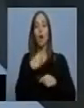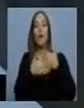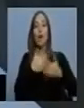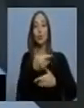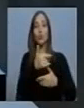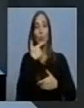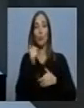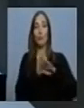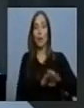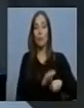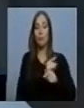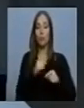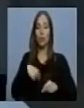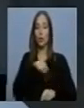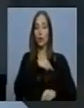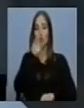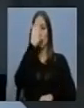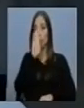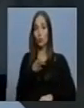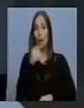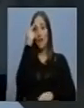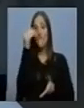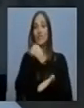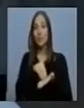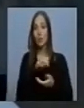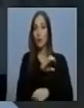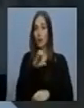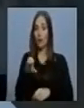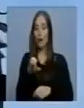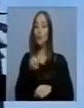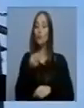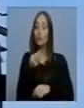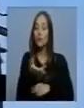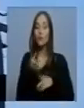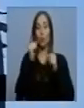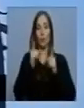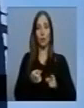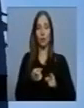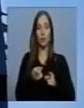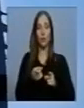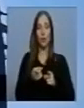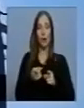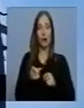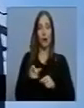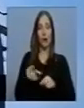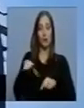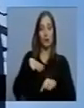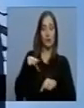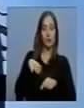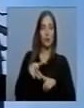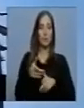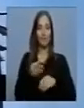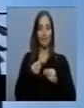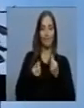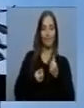nós sabemos que as invenções científicas muitas vezes no início a uma certa lutar sem aceitar o que é